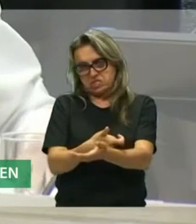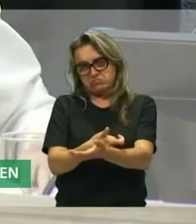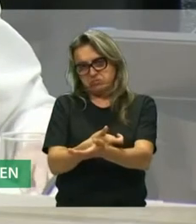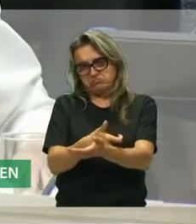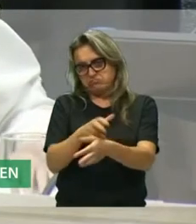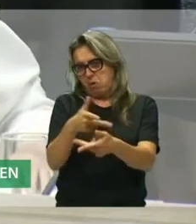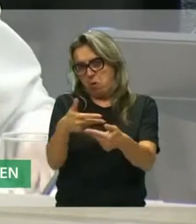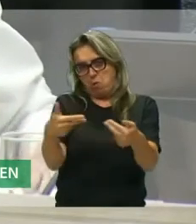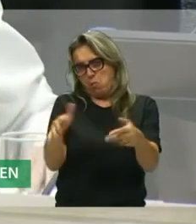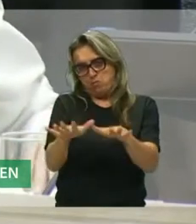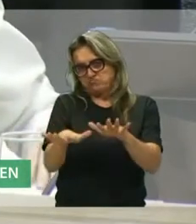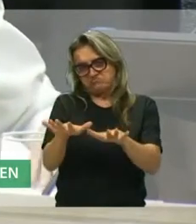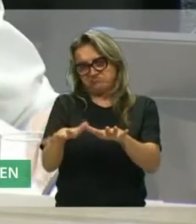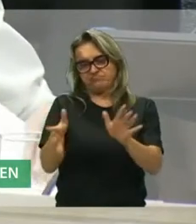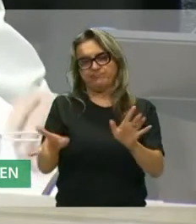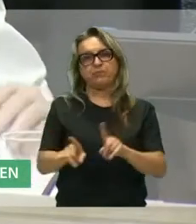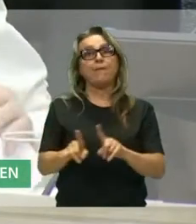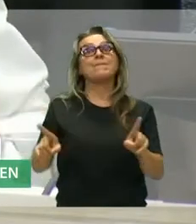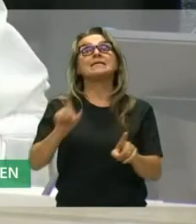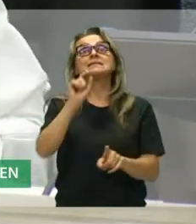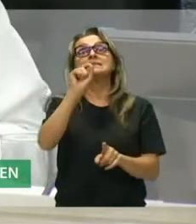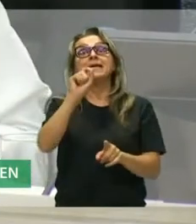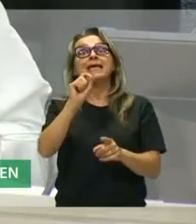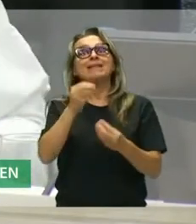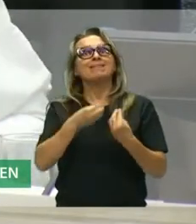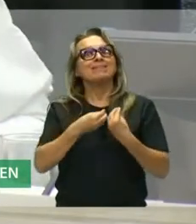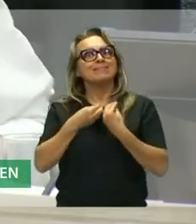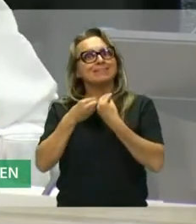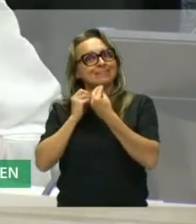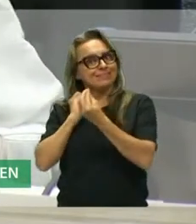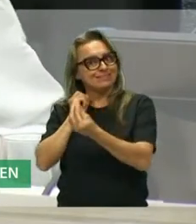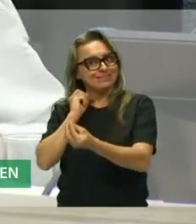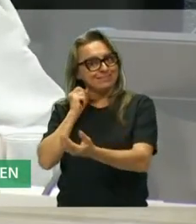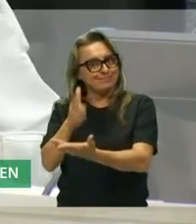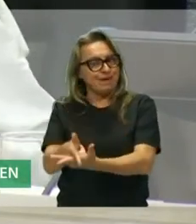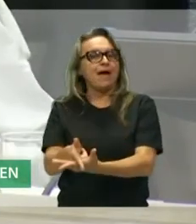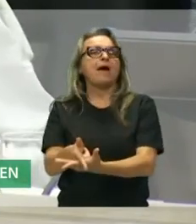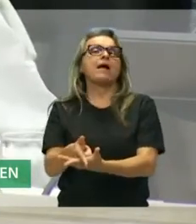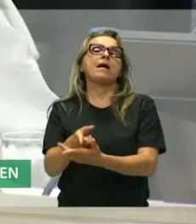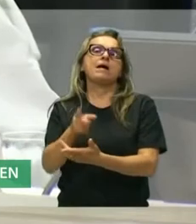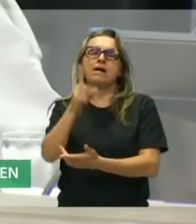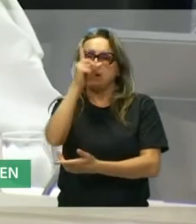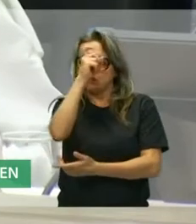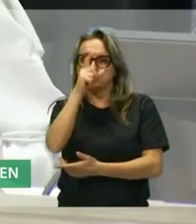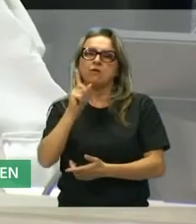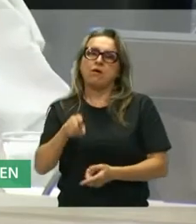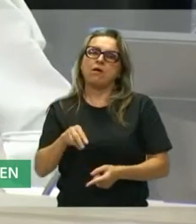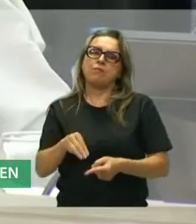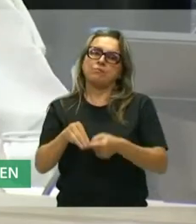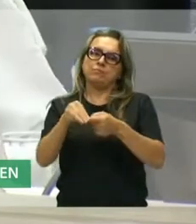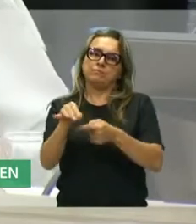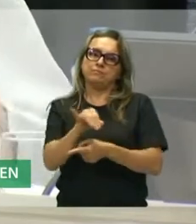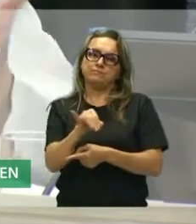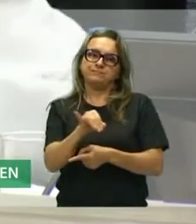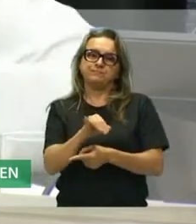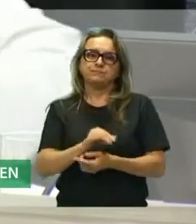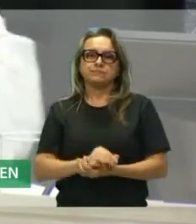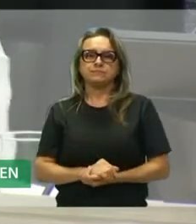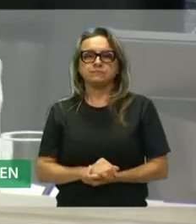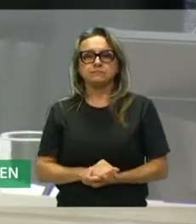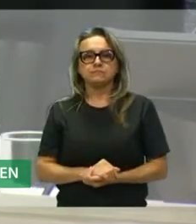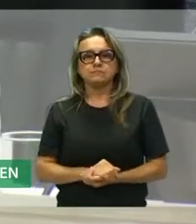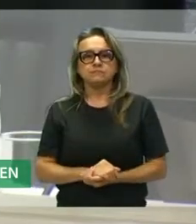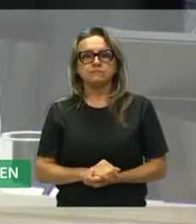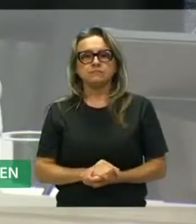realmente aporta dinheiro no Marieta é o município de Itajaí. Até acredito que porque a maior